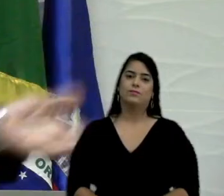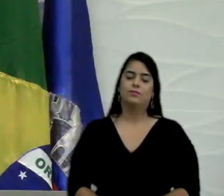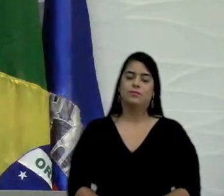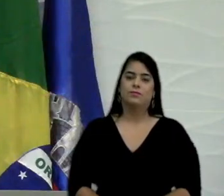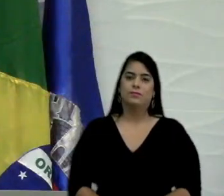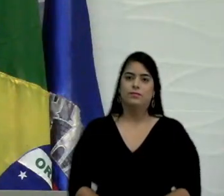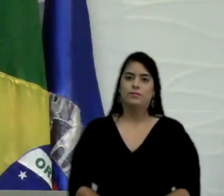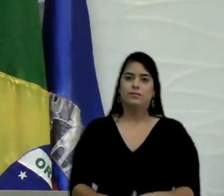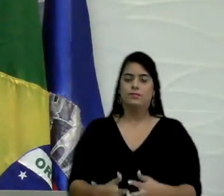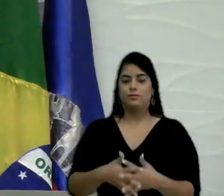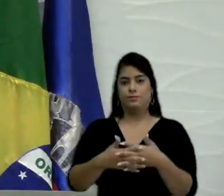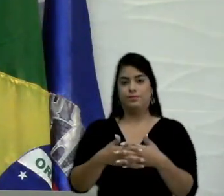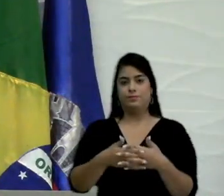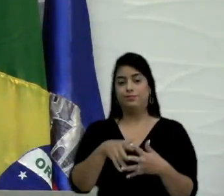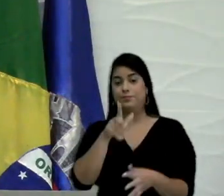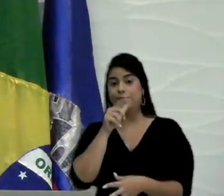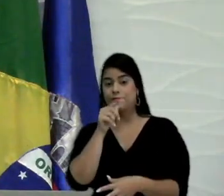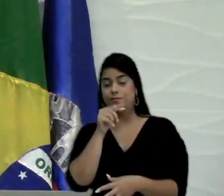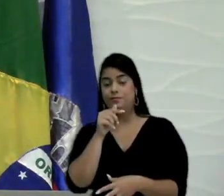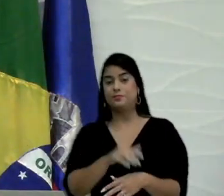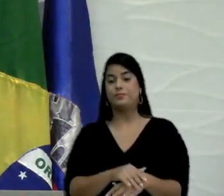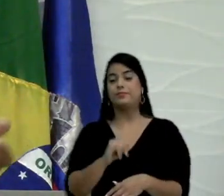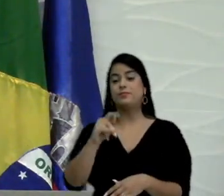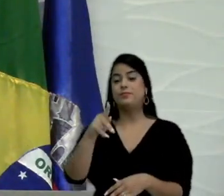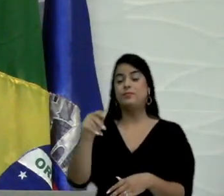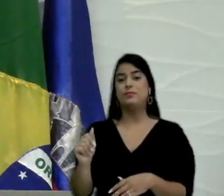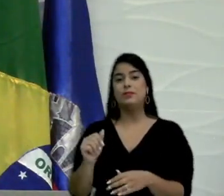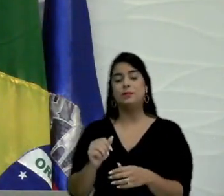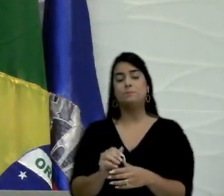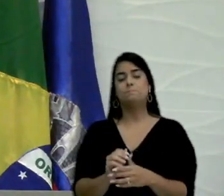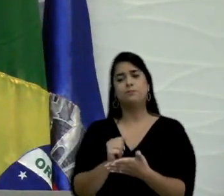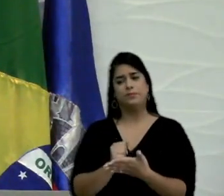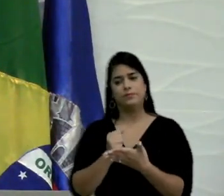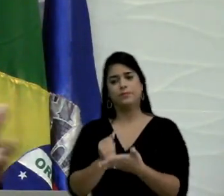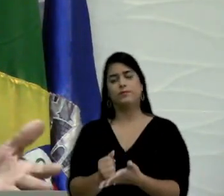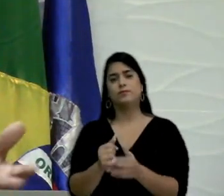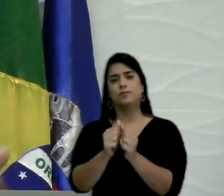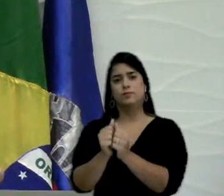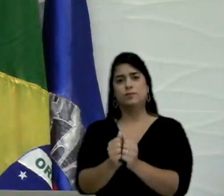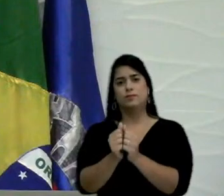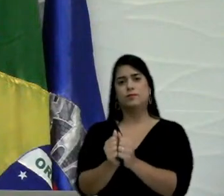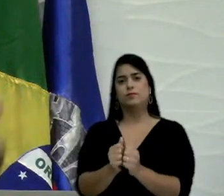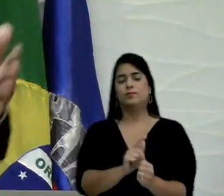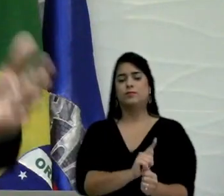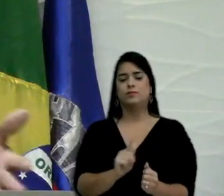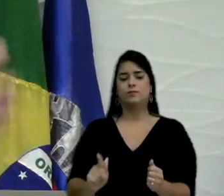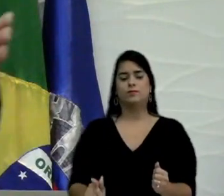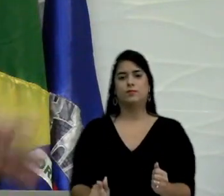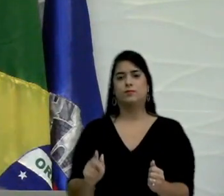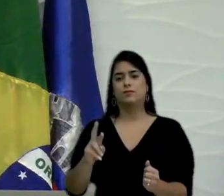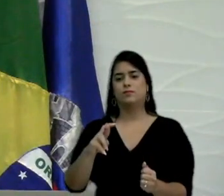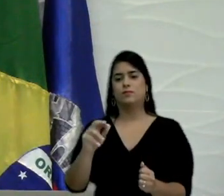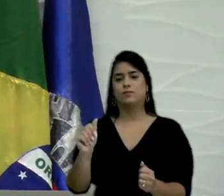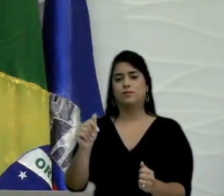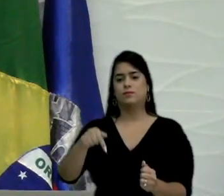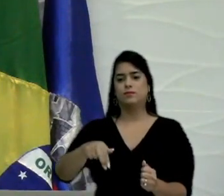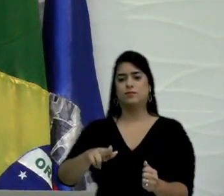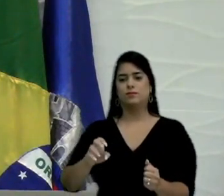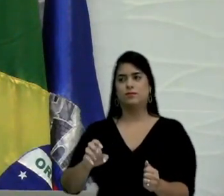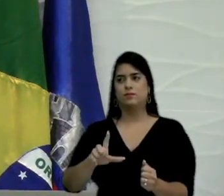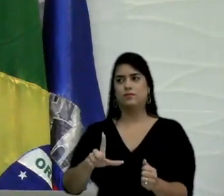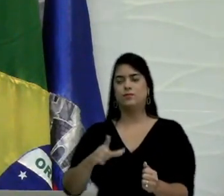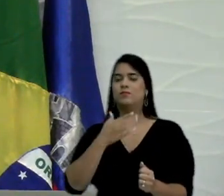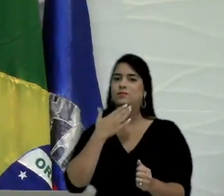pipa abatido pelo Ipa e ela também deu uma forcinha junto com a Governadora Raquel Lira Para poder melhorar o abastecimento da água não é isso pezinho